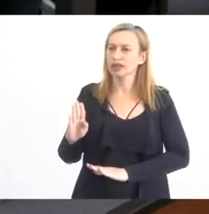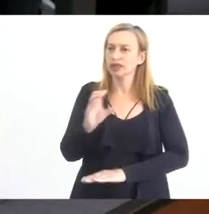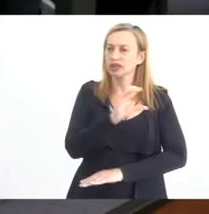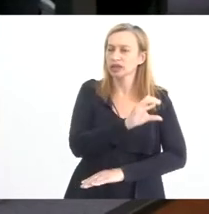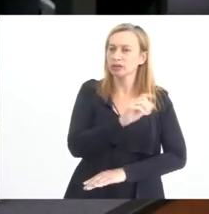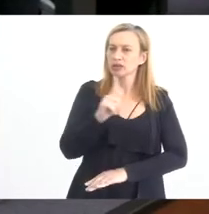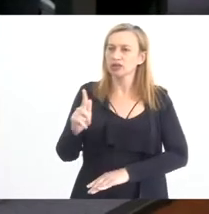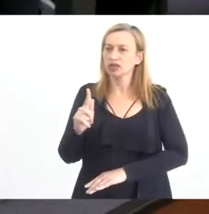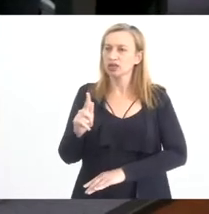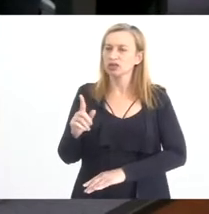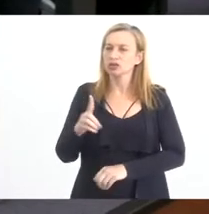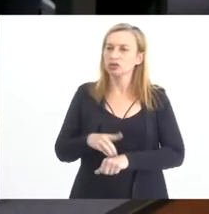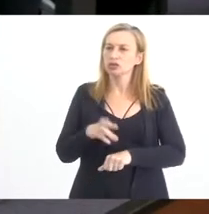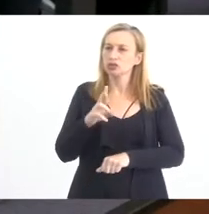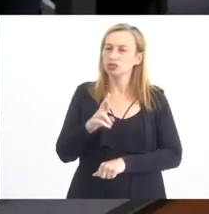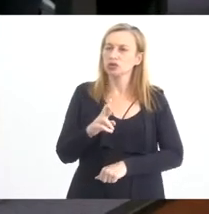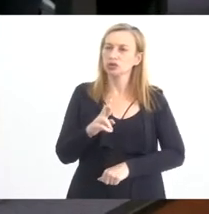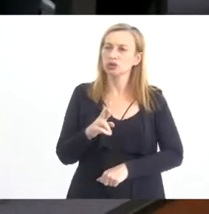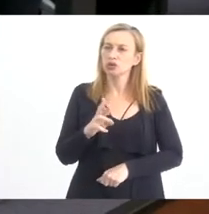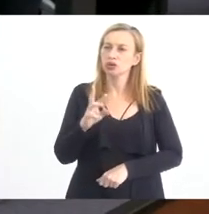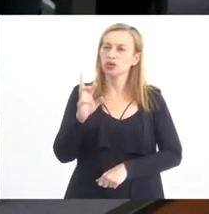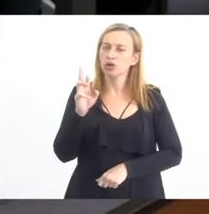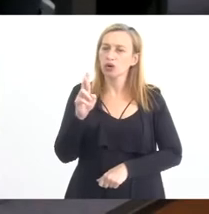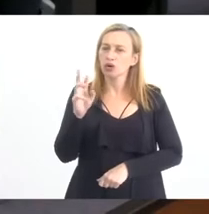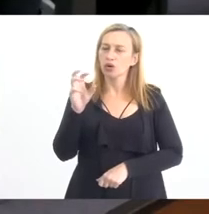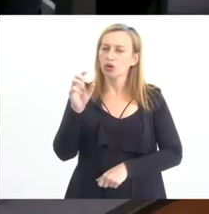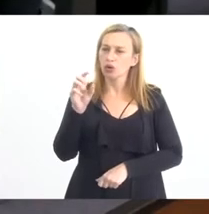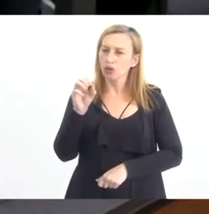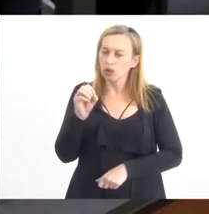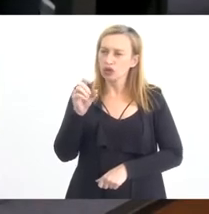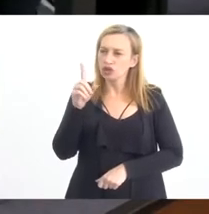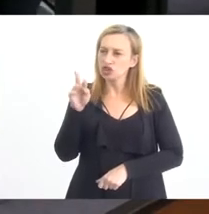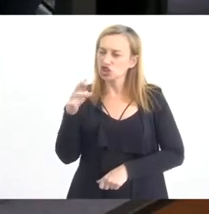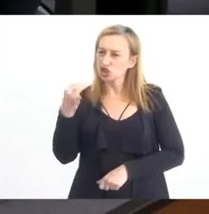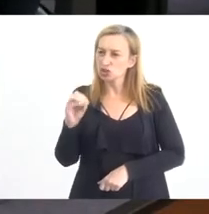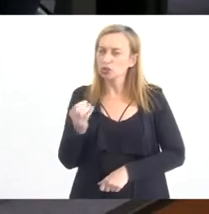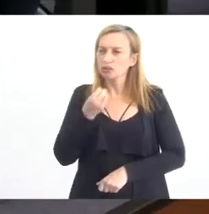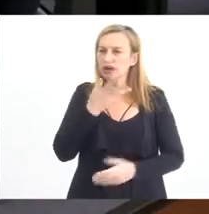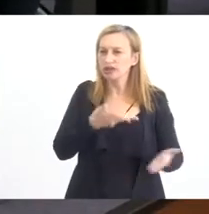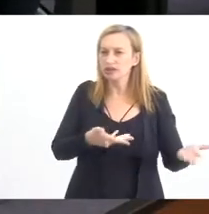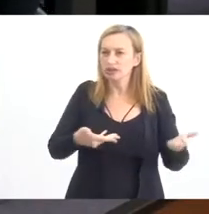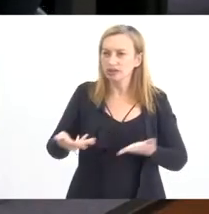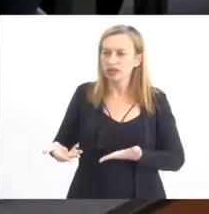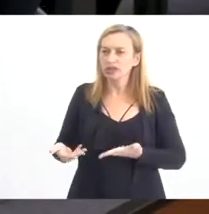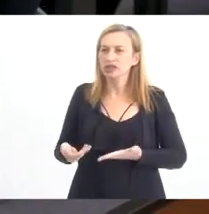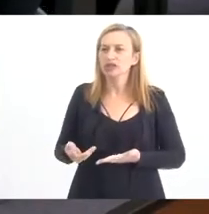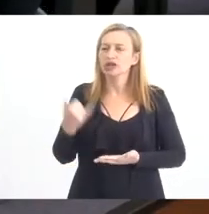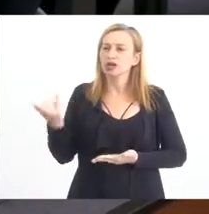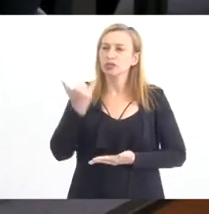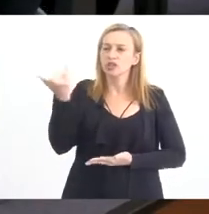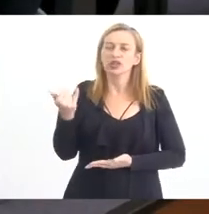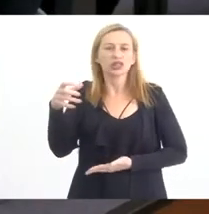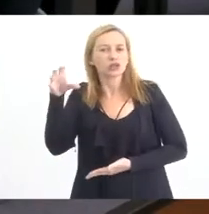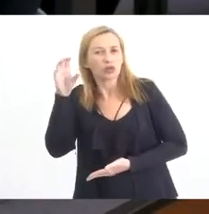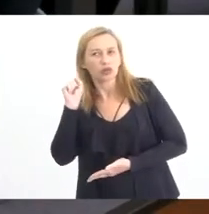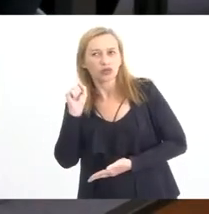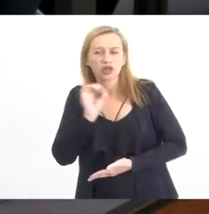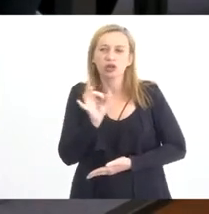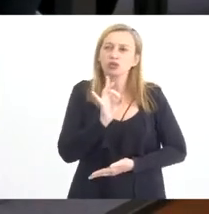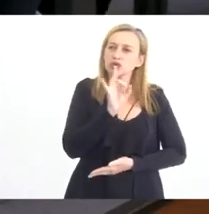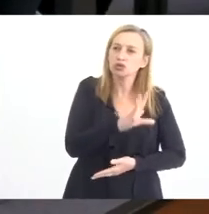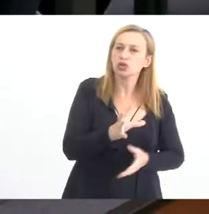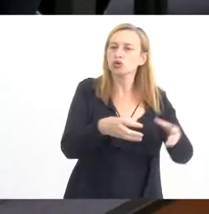Grande, doutor Rodrigo Lopes Plaza. Bem-vindo. Para a gente é importante ter essa escuta, não só da